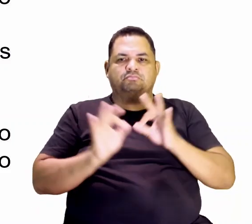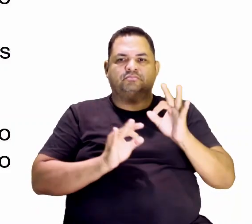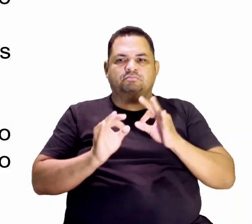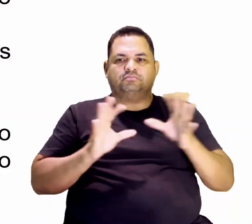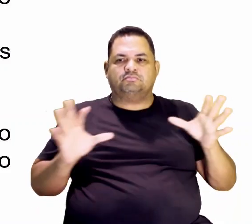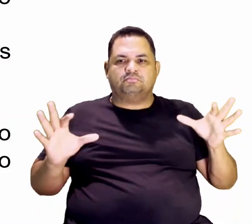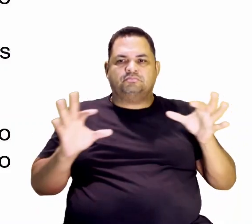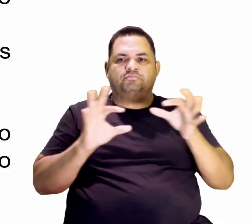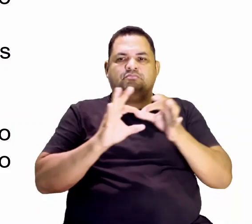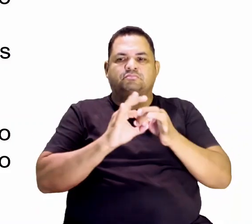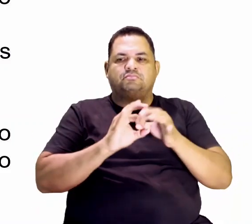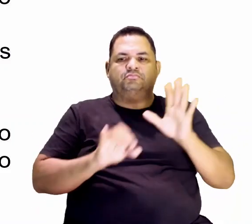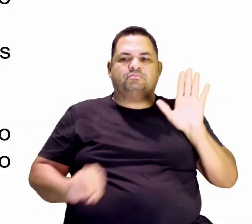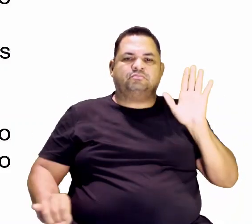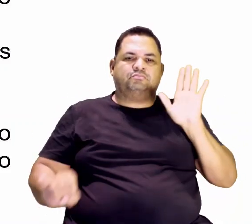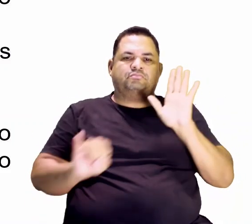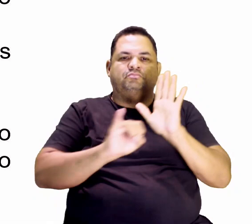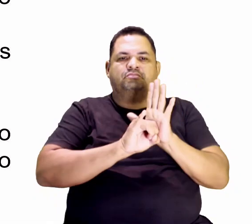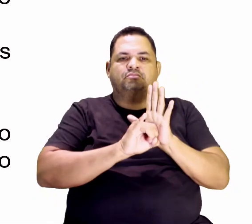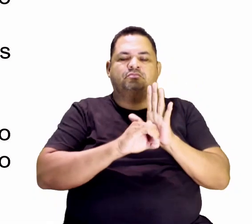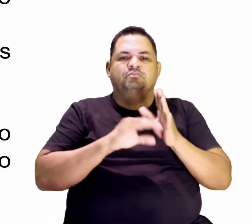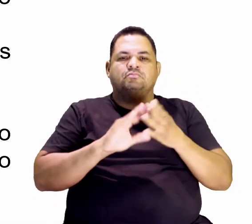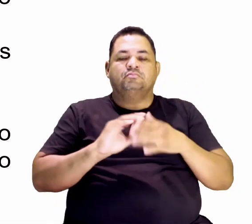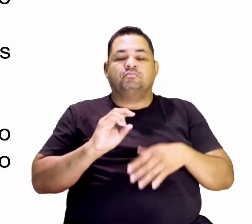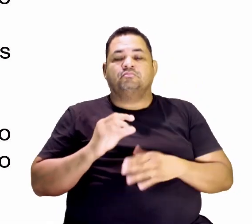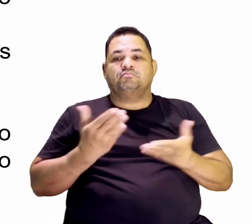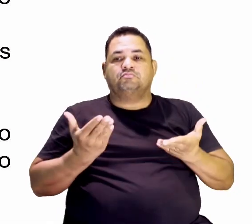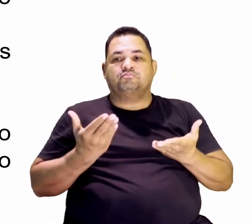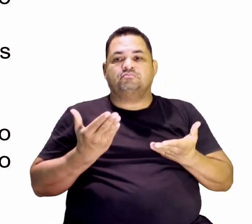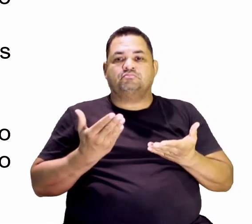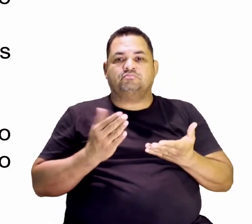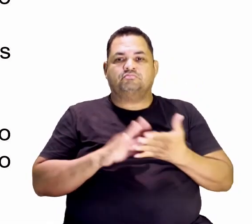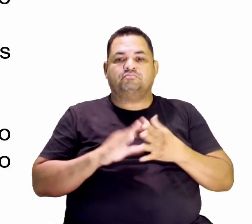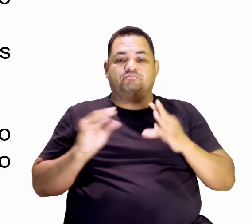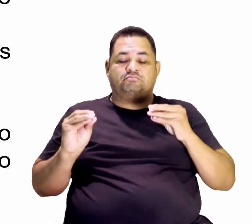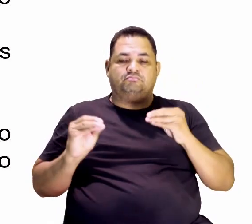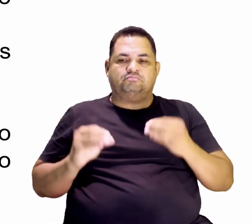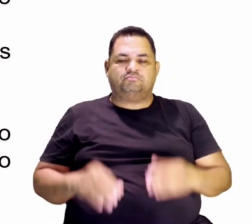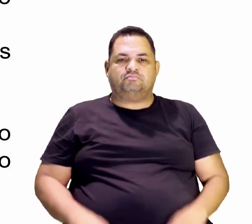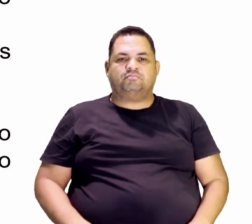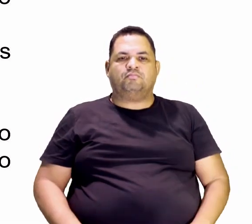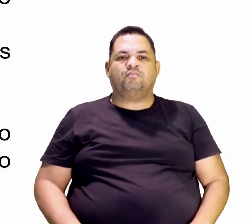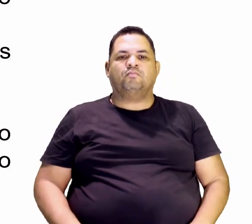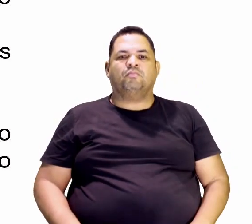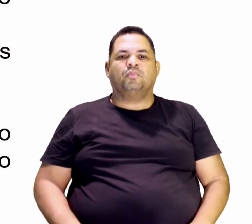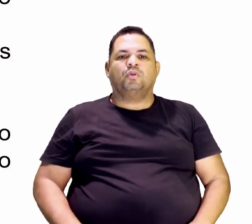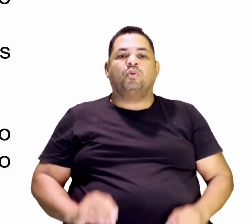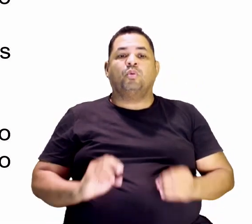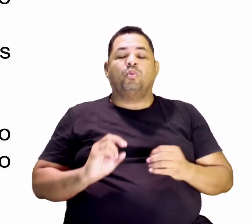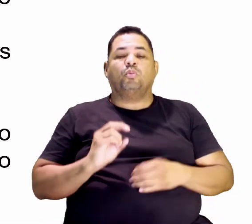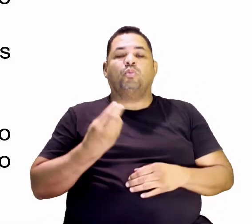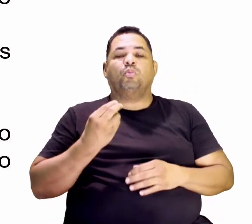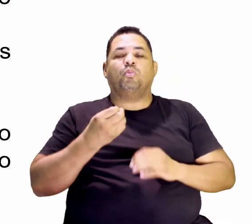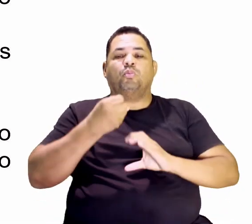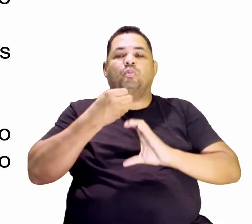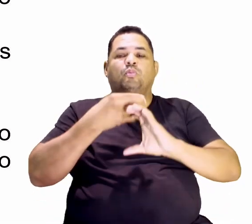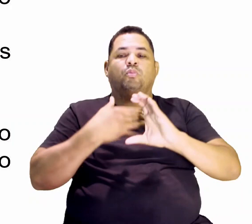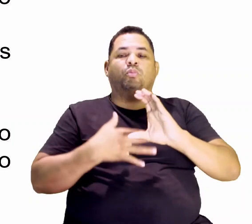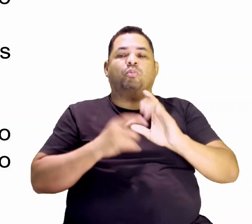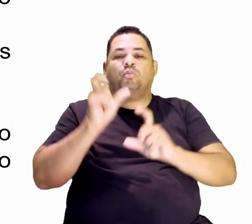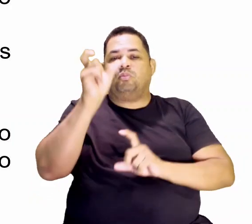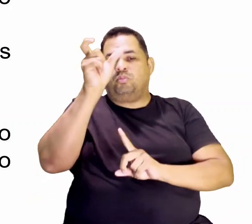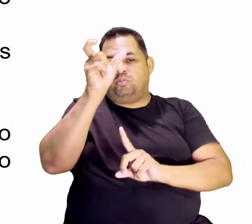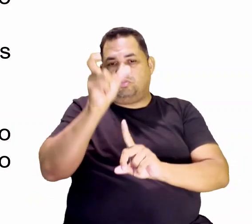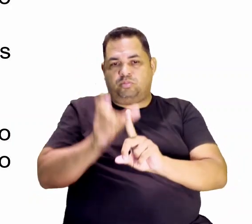laços de identificação. Isso aqui até complementa a questão anterior, né? Ou características que os